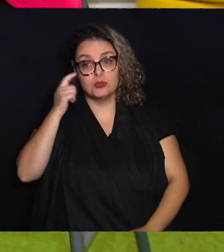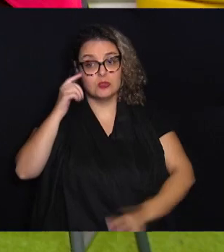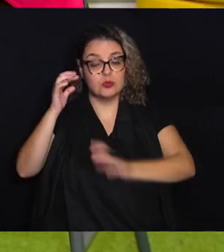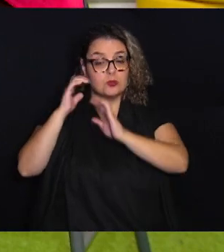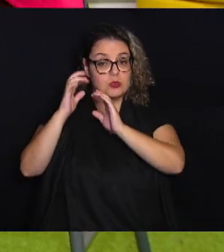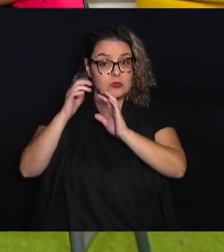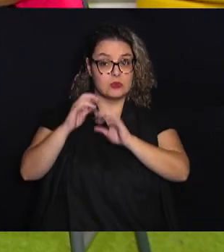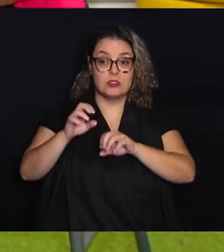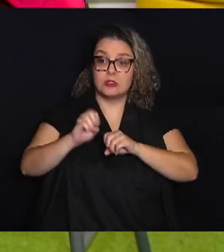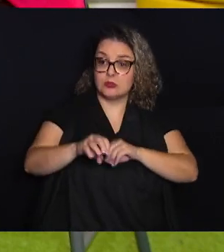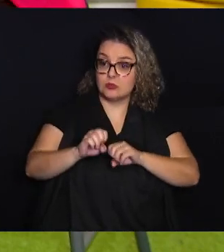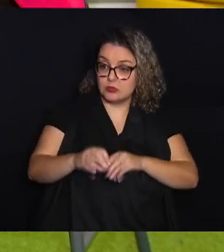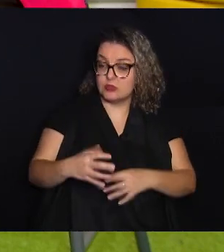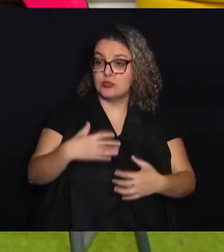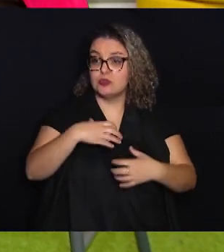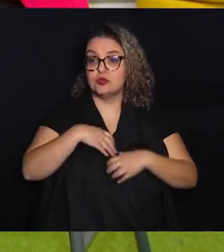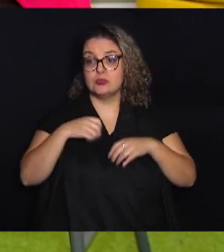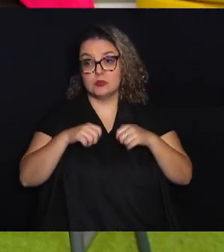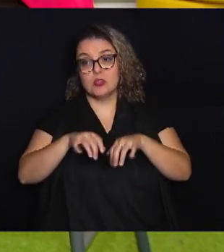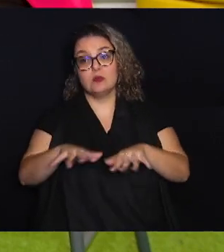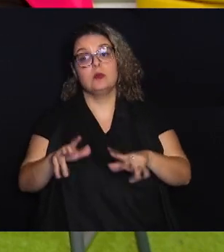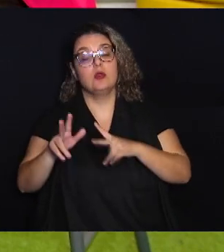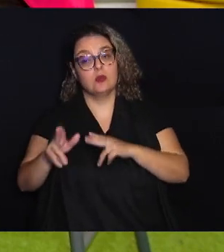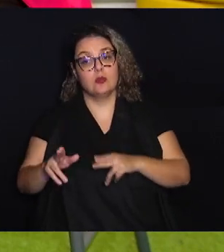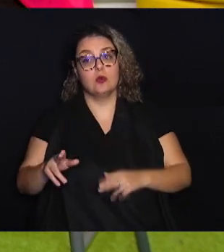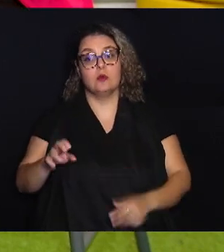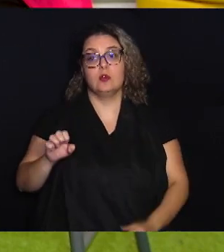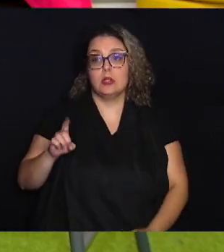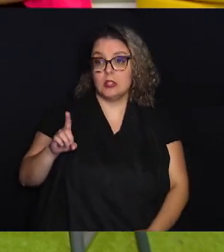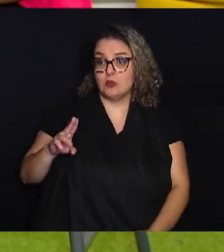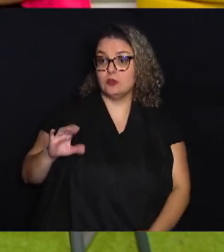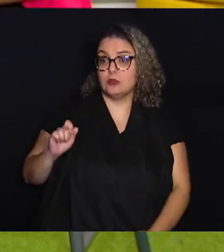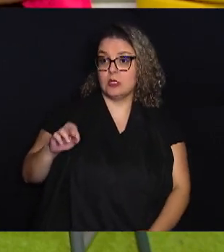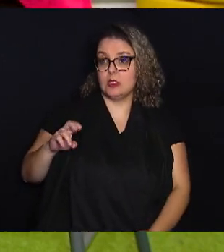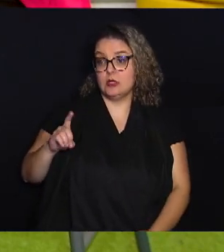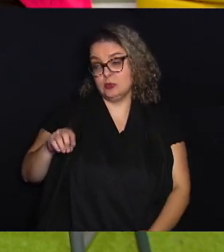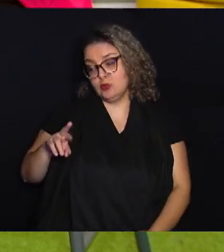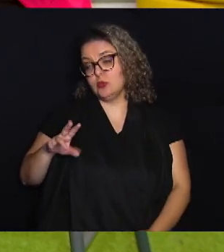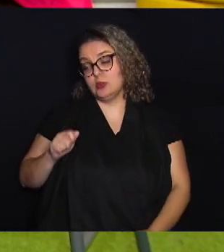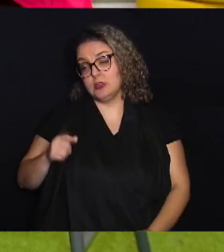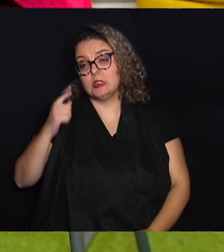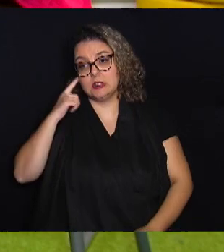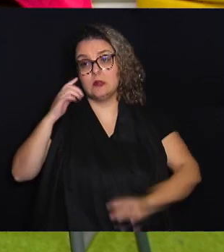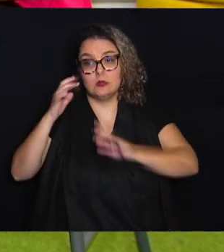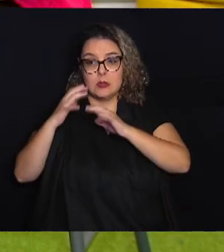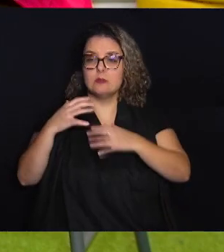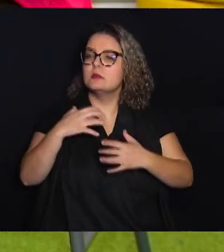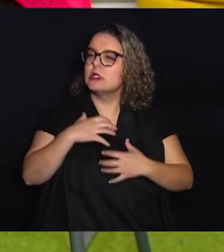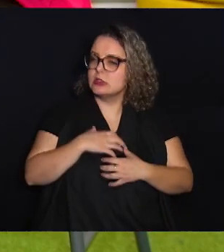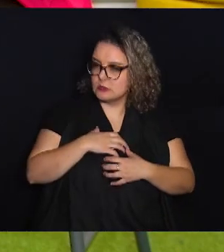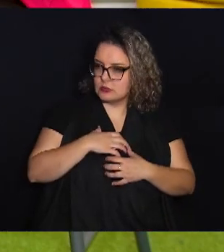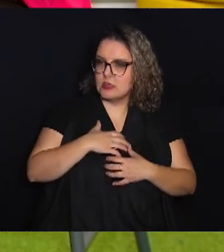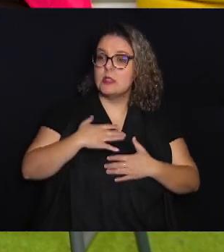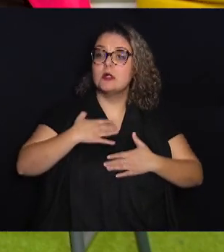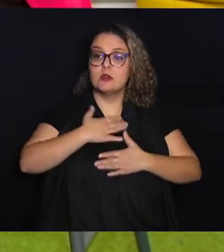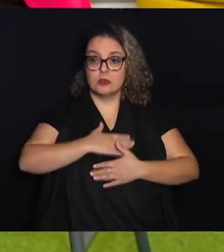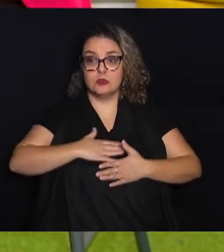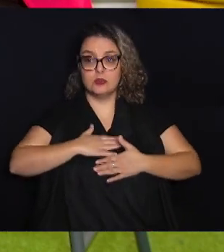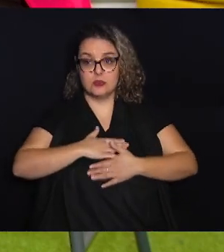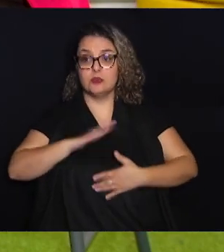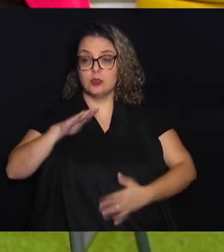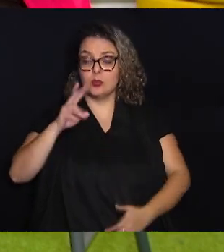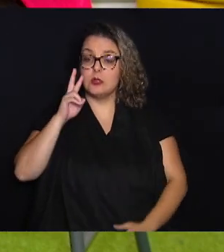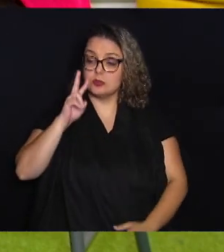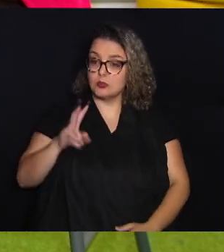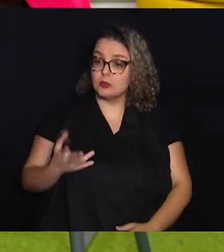nós pensarmos, né, na educação de forma mais ampla. Como educadora tenho pensado, me sinto hoje bastante